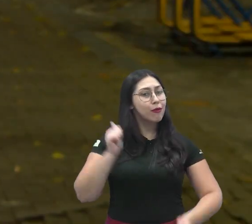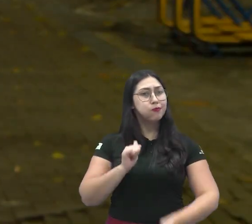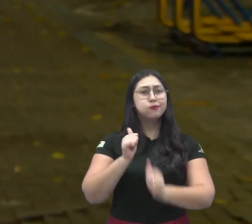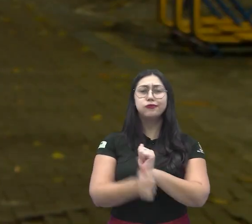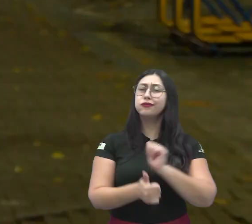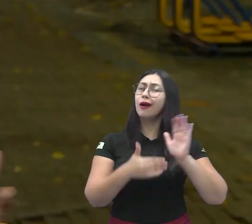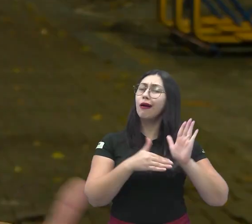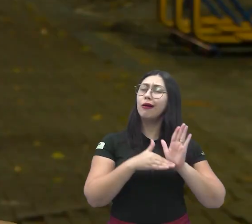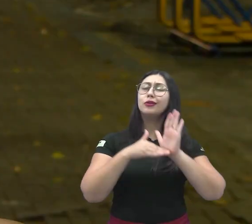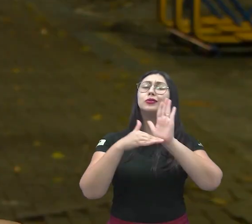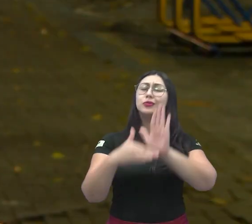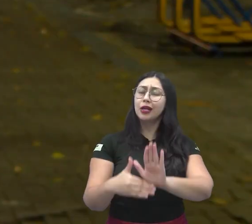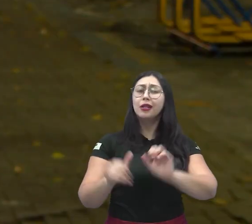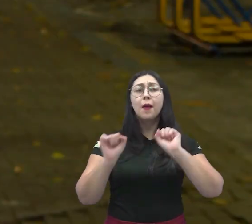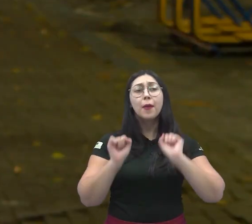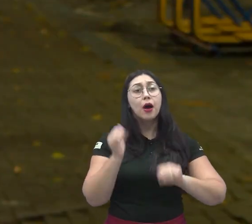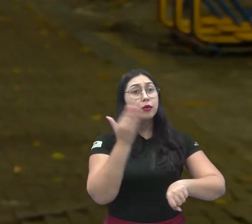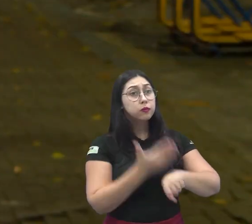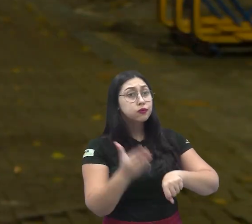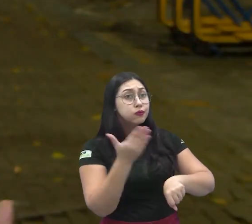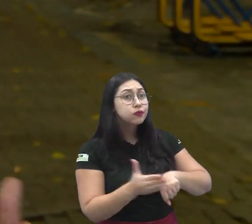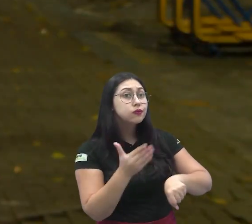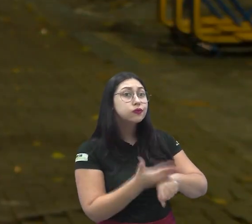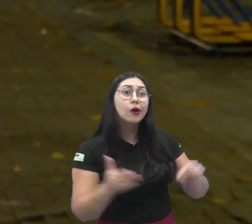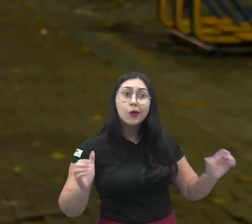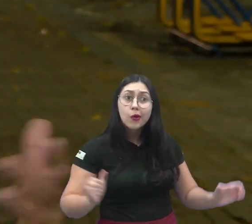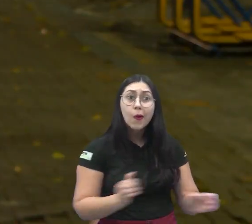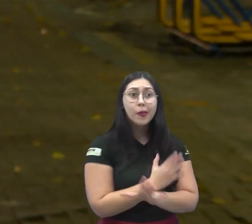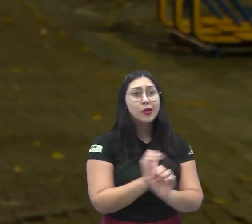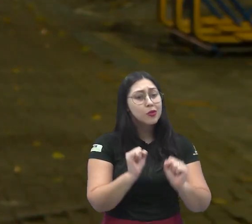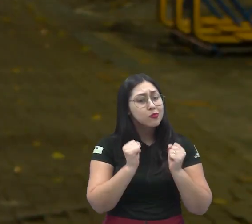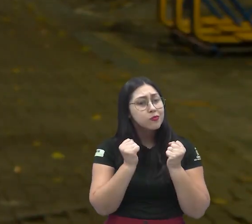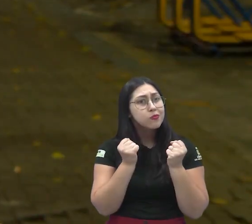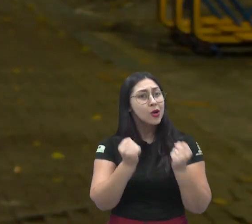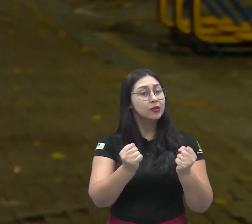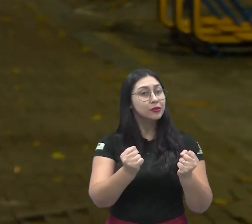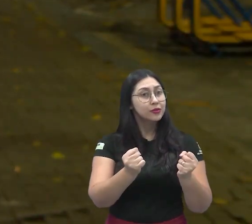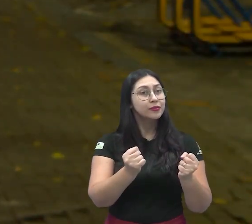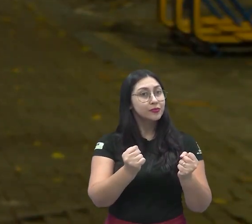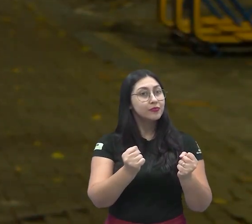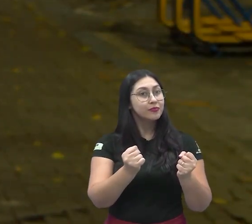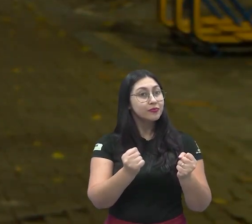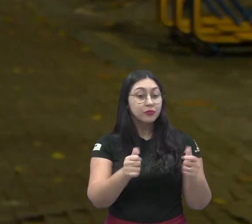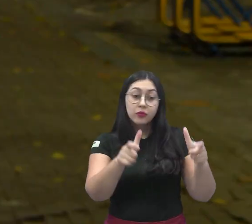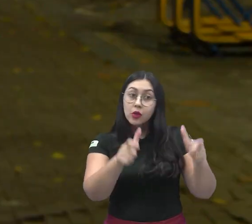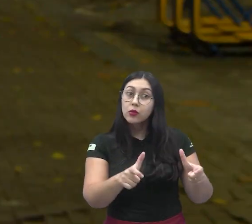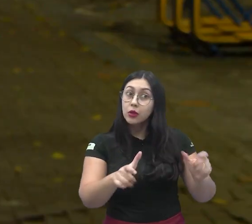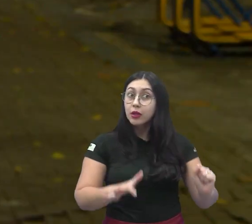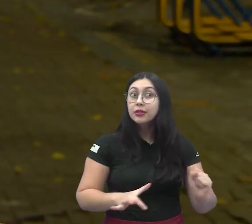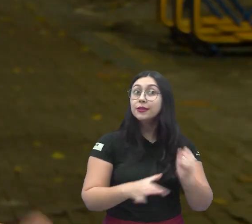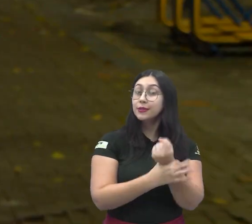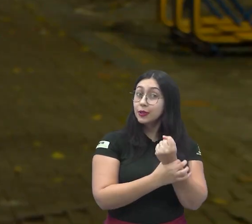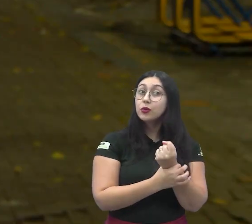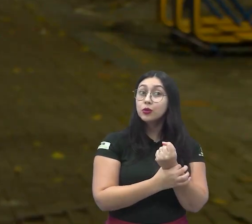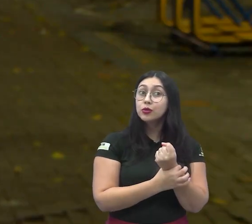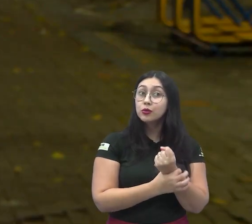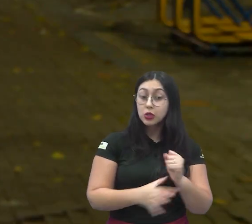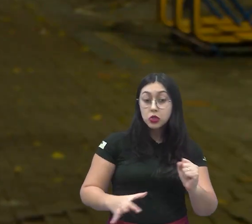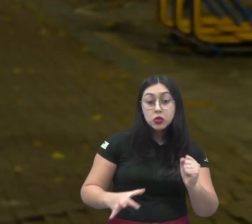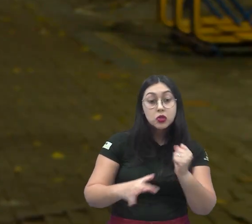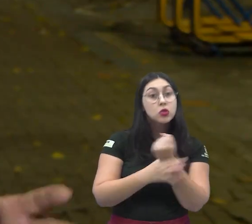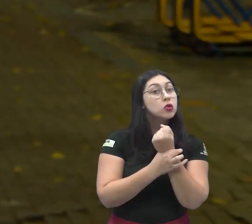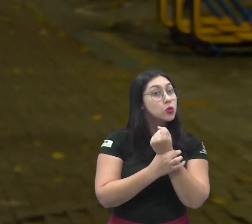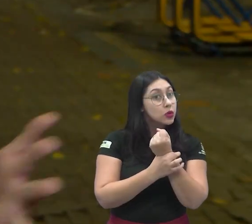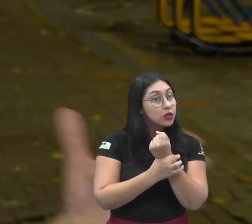esses atletas vão ser muito beneficiados, podendo fazer treinos mais completos, mais intensos, num ambiente muito